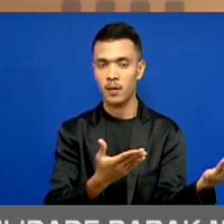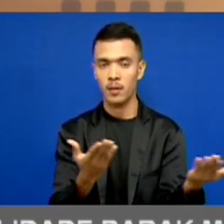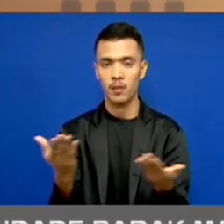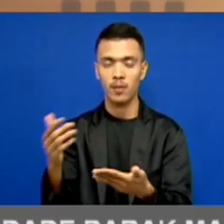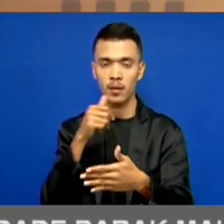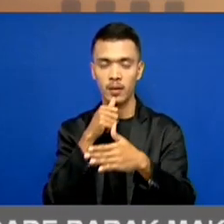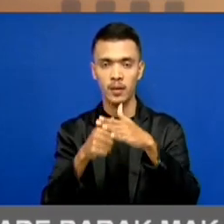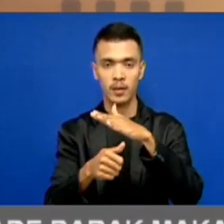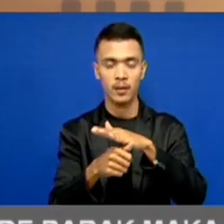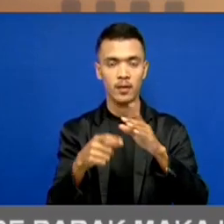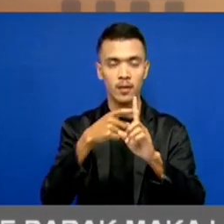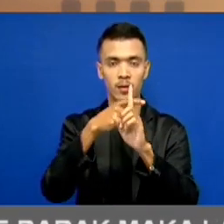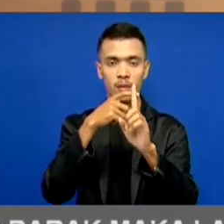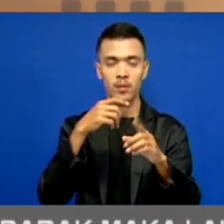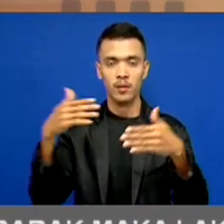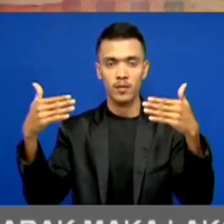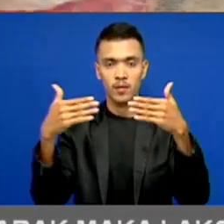russi fronteira o silo.